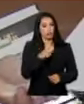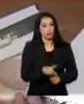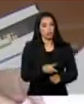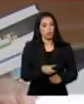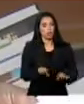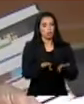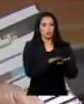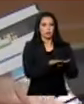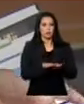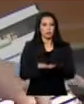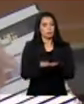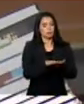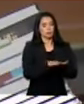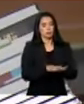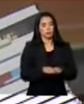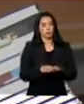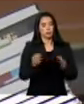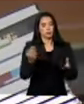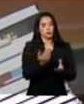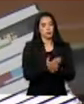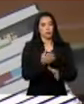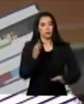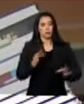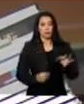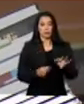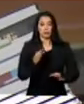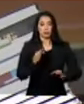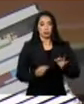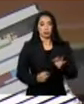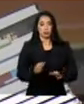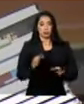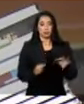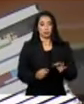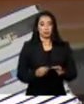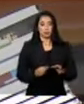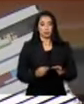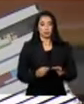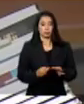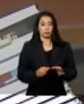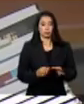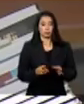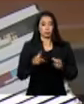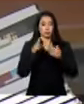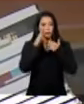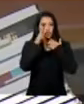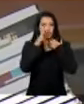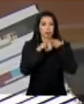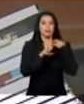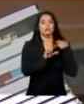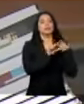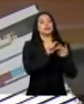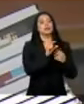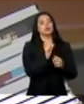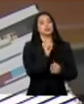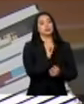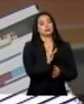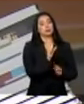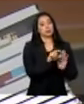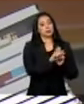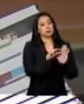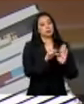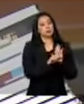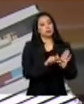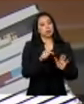uniformização da jurisprudência. Aduz serem pertinentes os verbetes 716 e